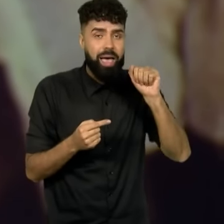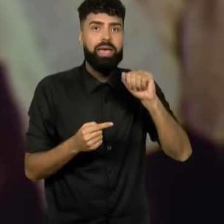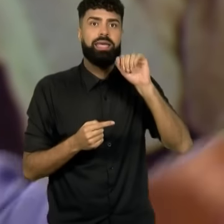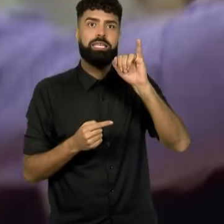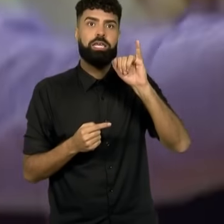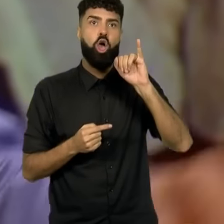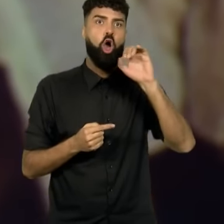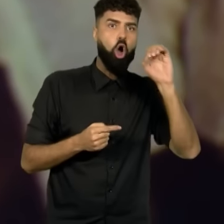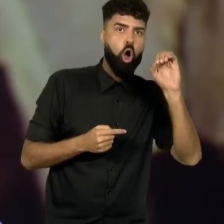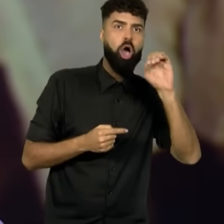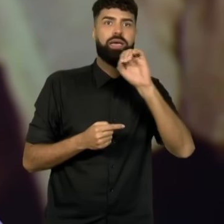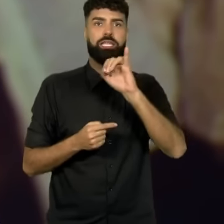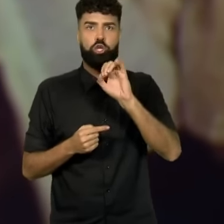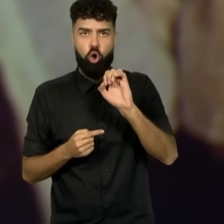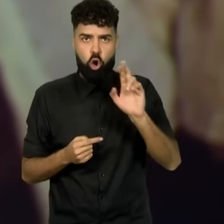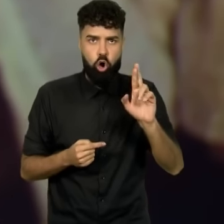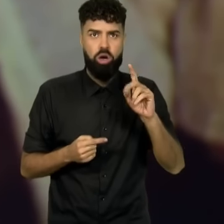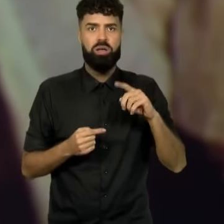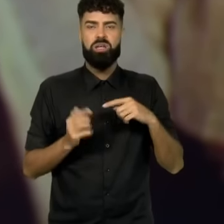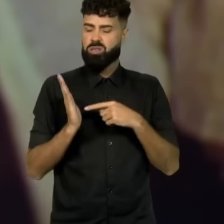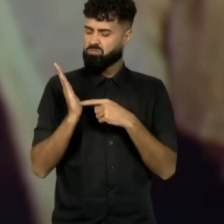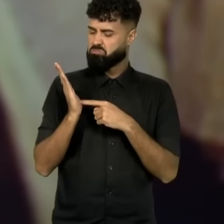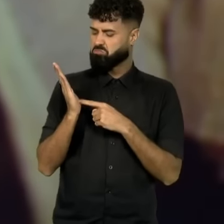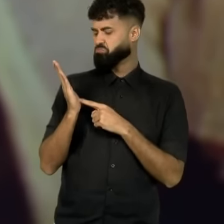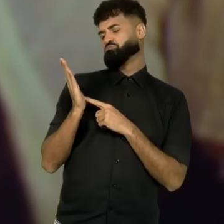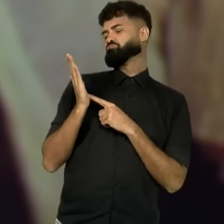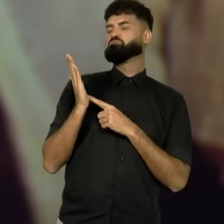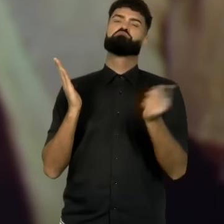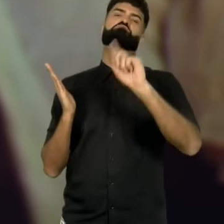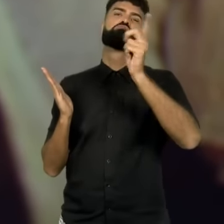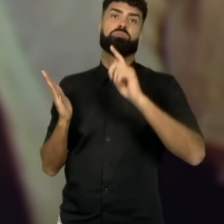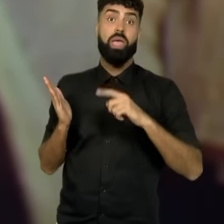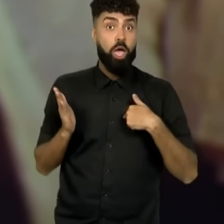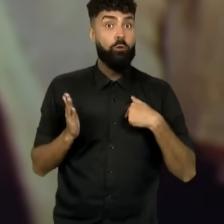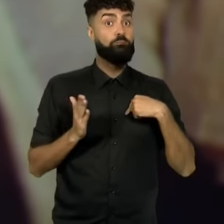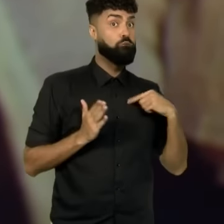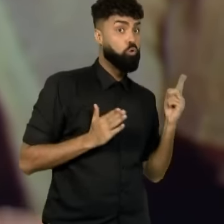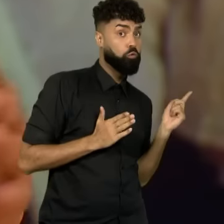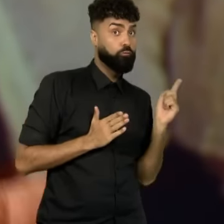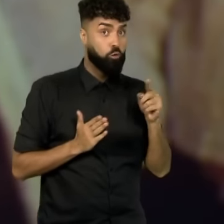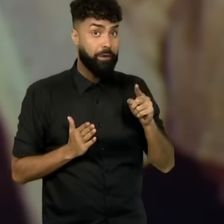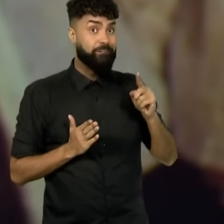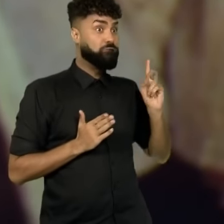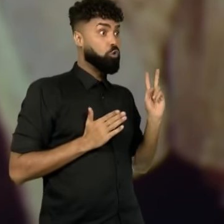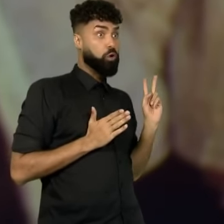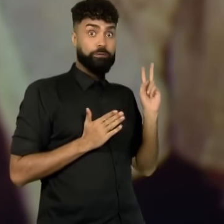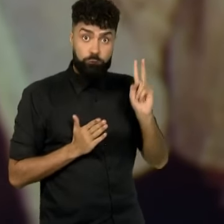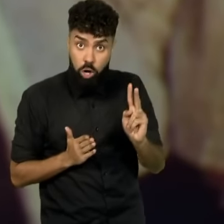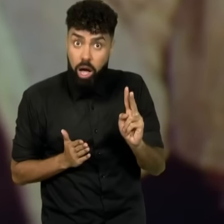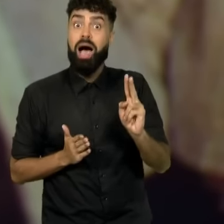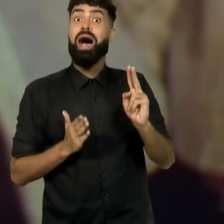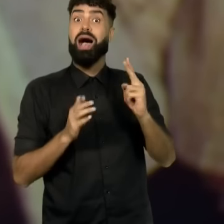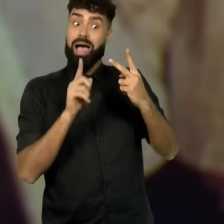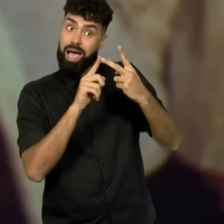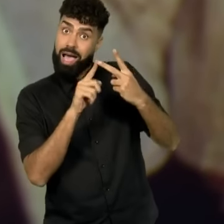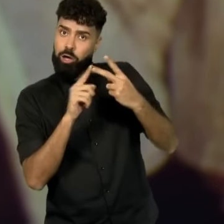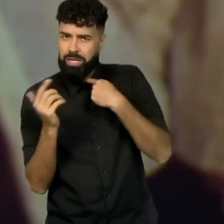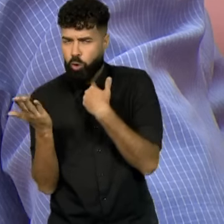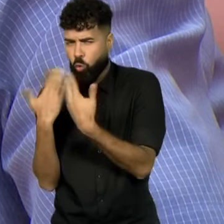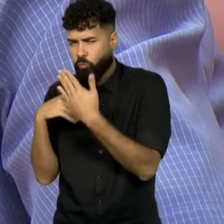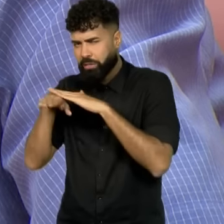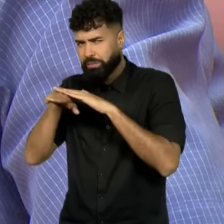Levava para ele, e ele disse assim, não é isso. Fui duas vezes. Na última, eu conversando com o